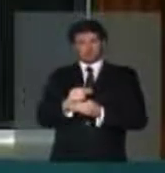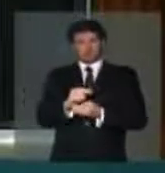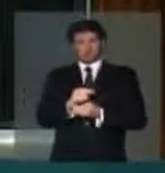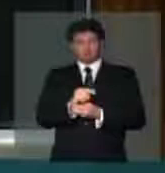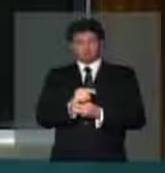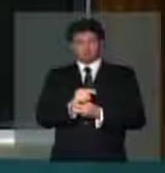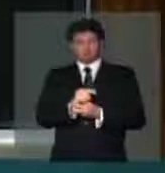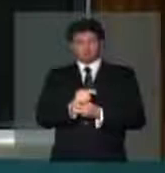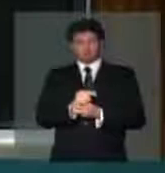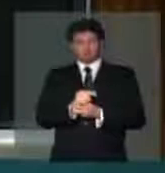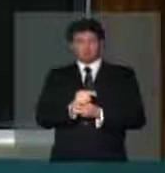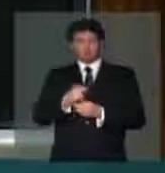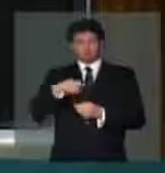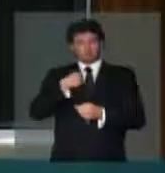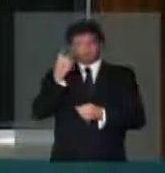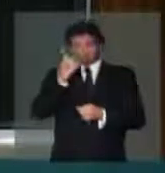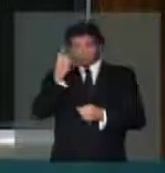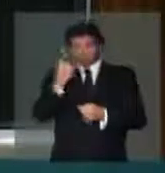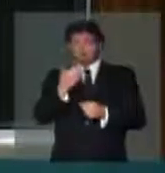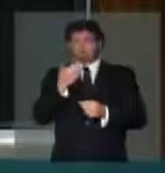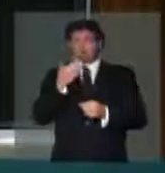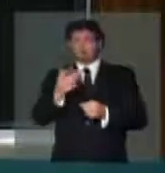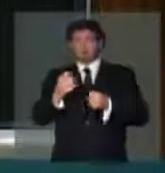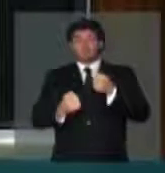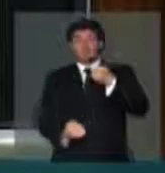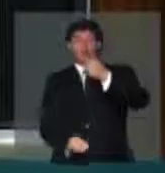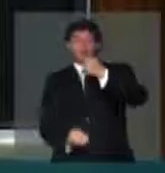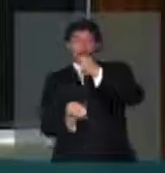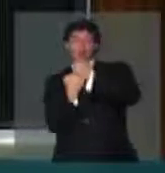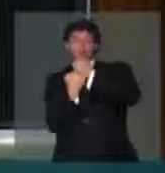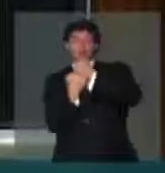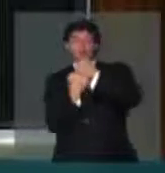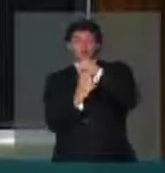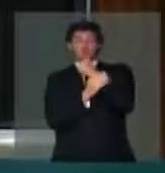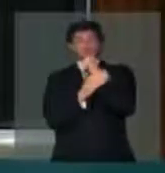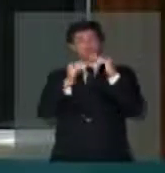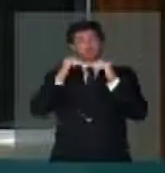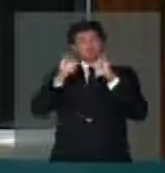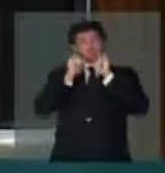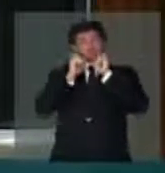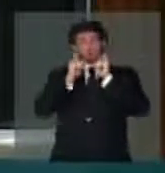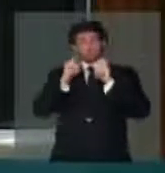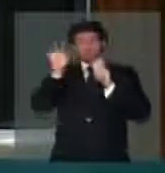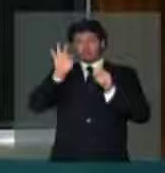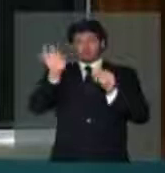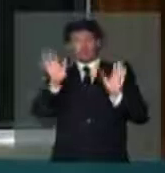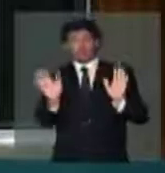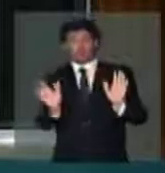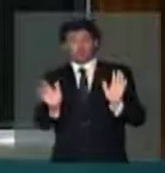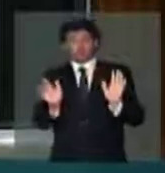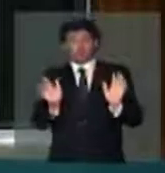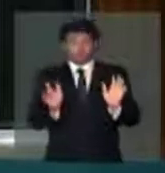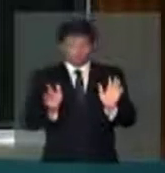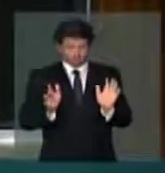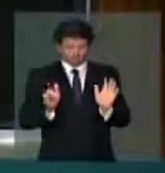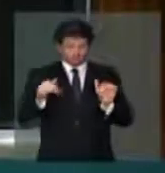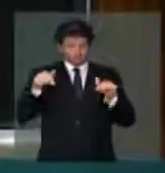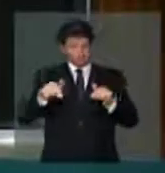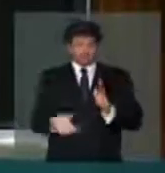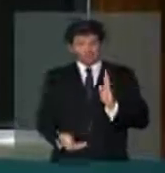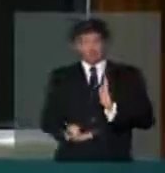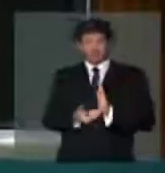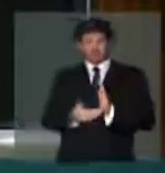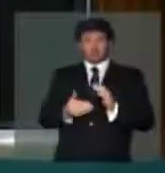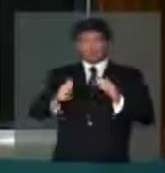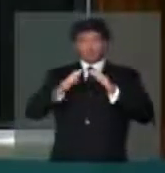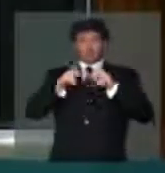como parlamentar para dar sustentabilidade à administração federal nesta casa do